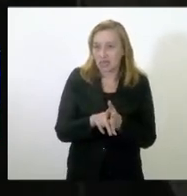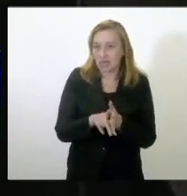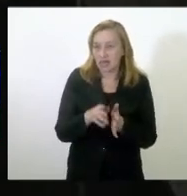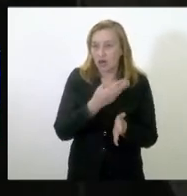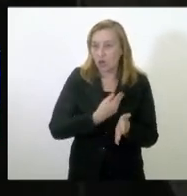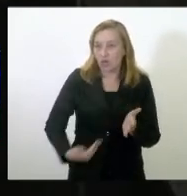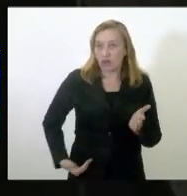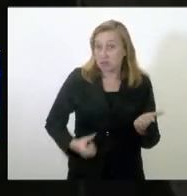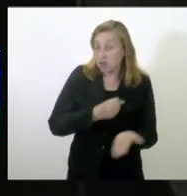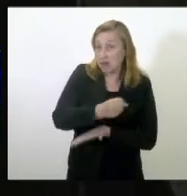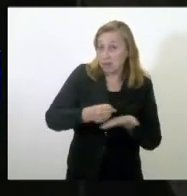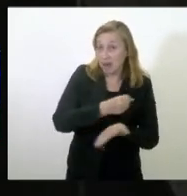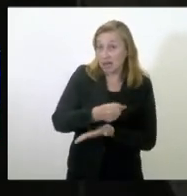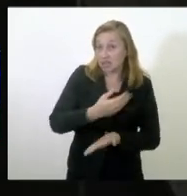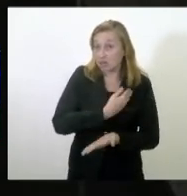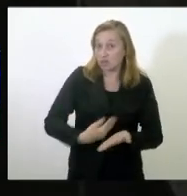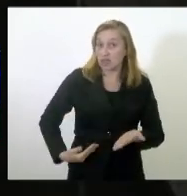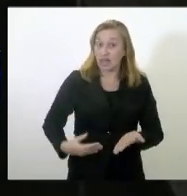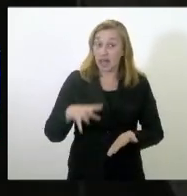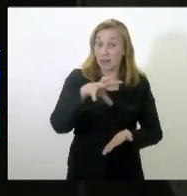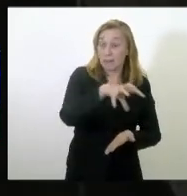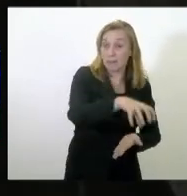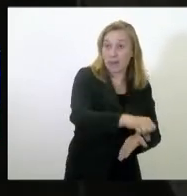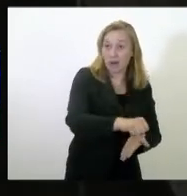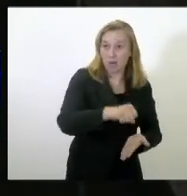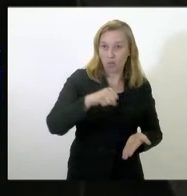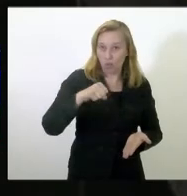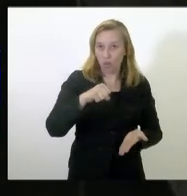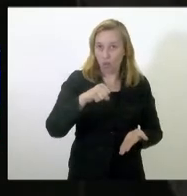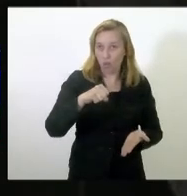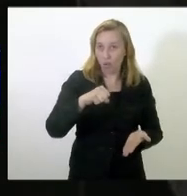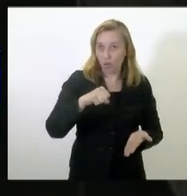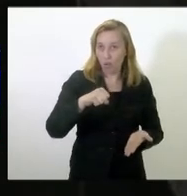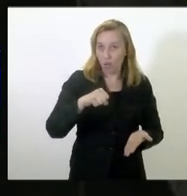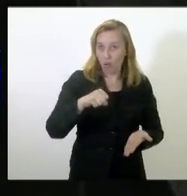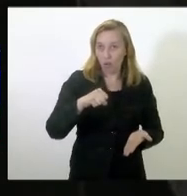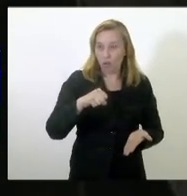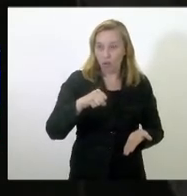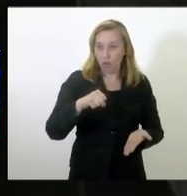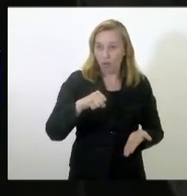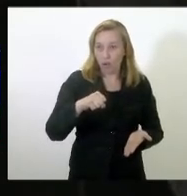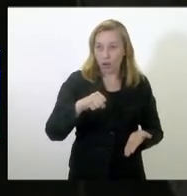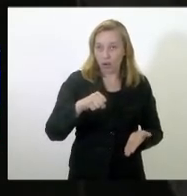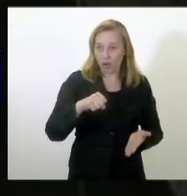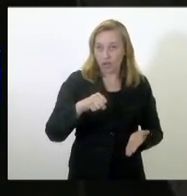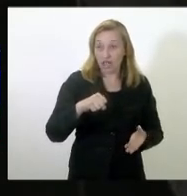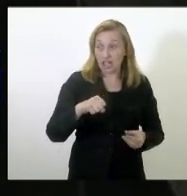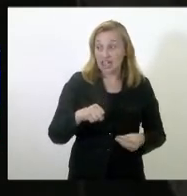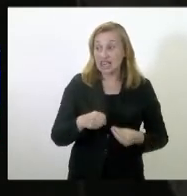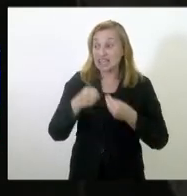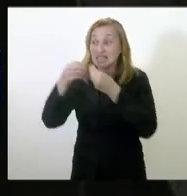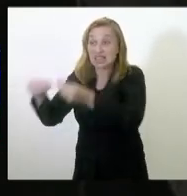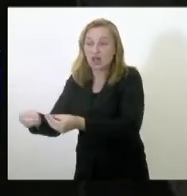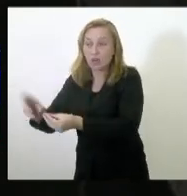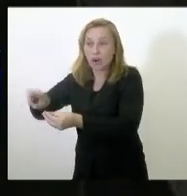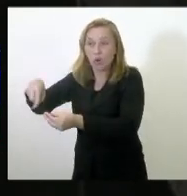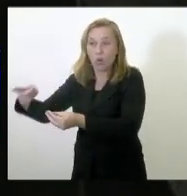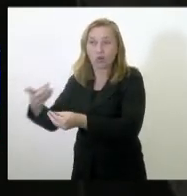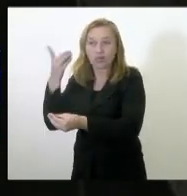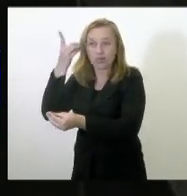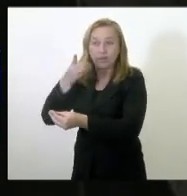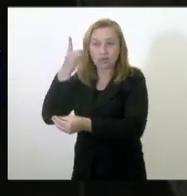governo, ele pegou e deu aquilo que eu gerei para um outro deputado.